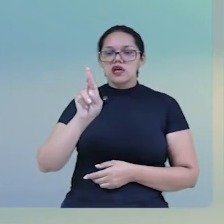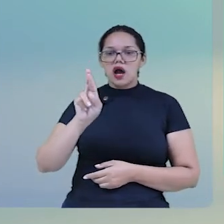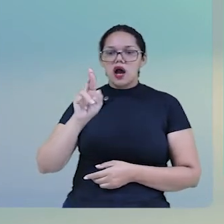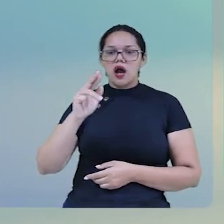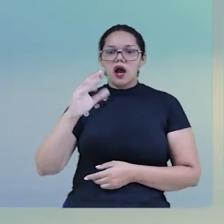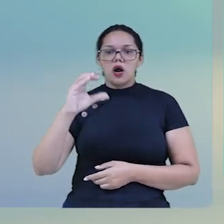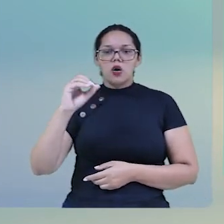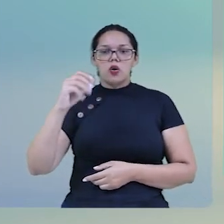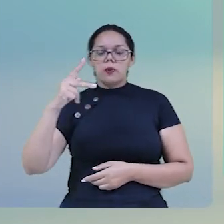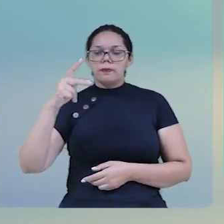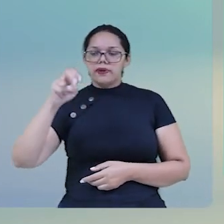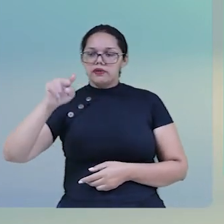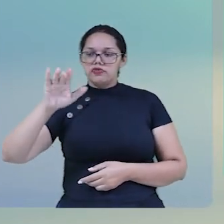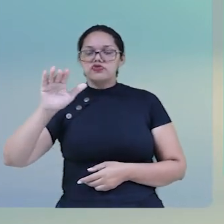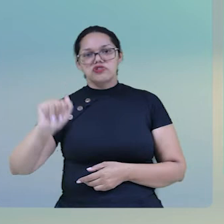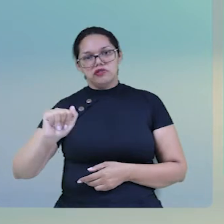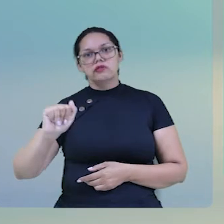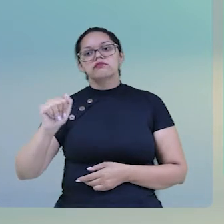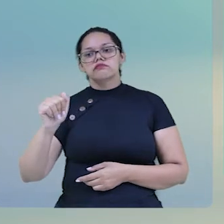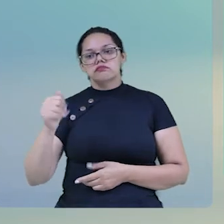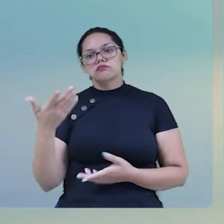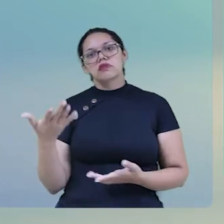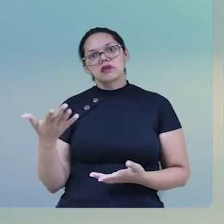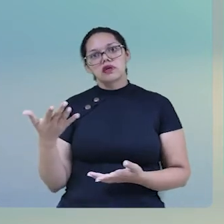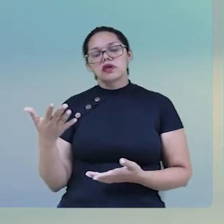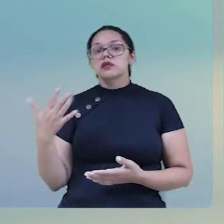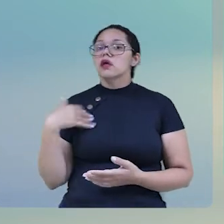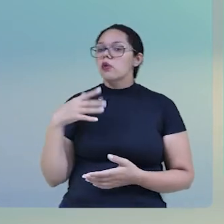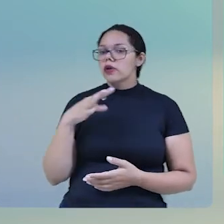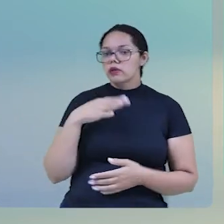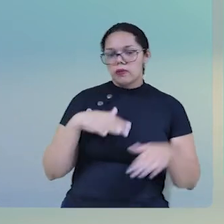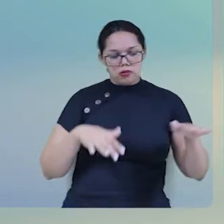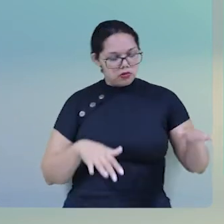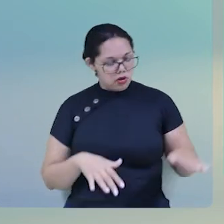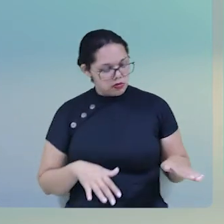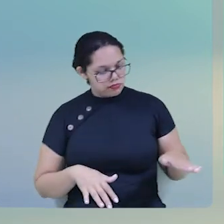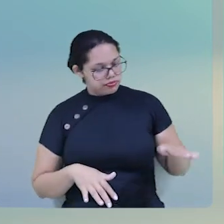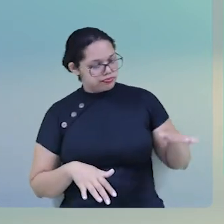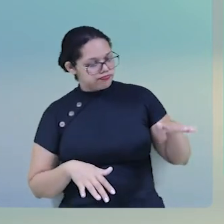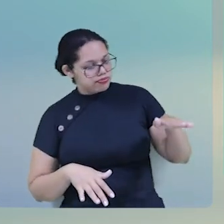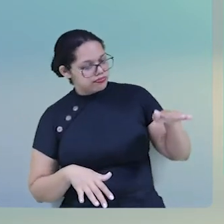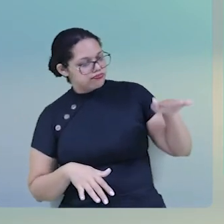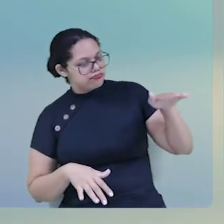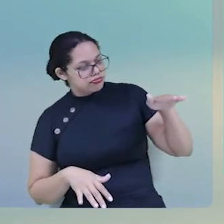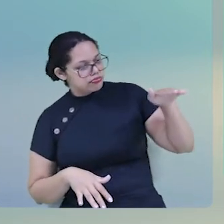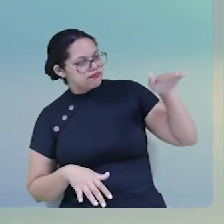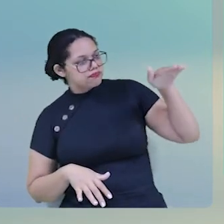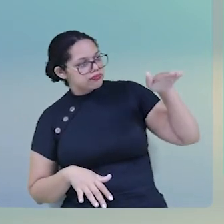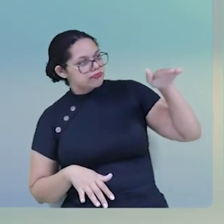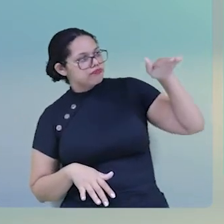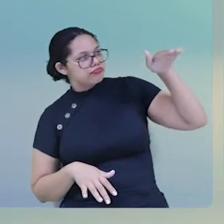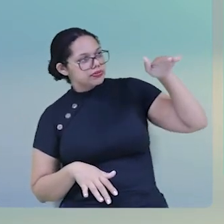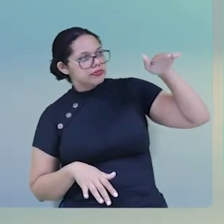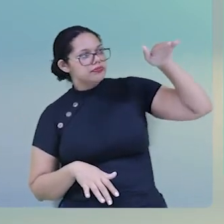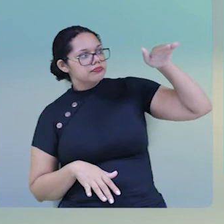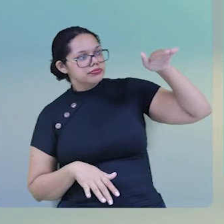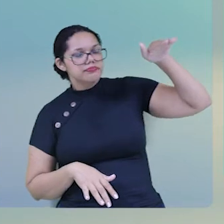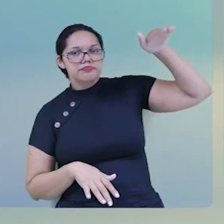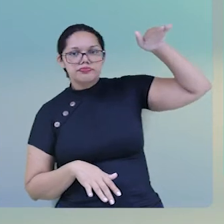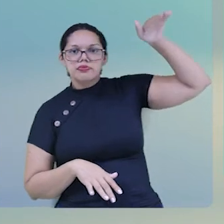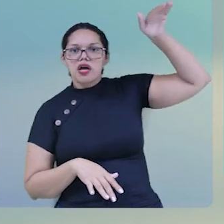normal, né? O crescimento, o desenvolvimento, e aí a perda de massa muscular já fica